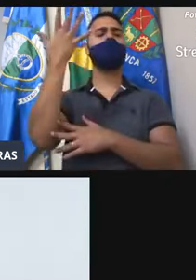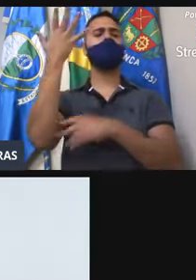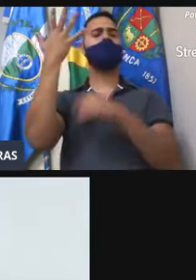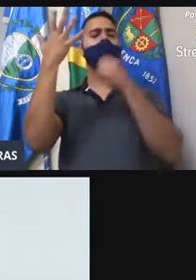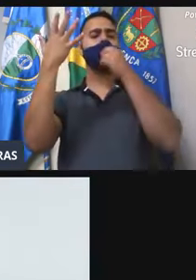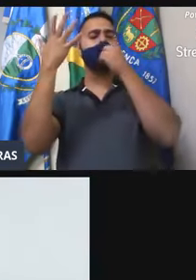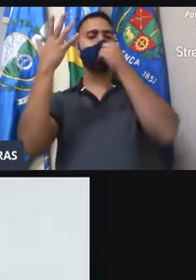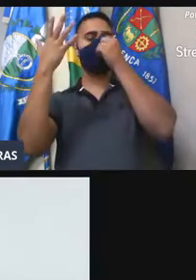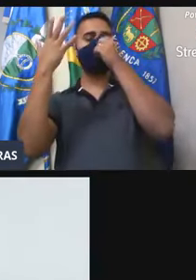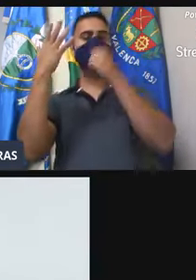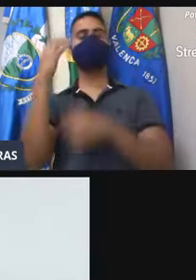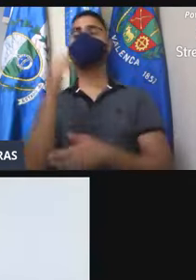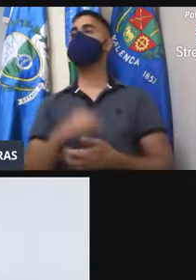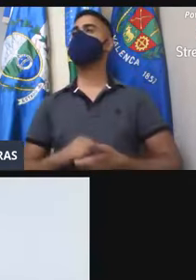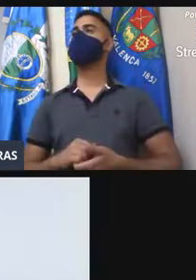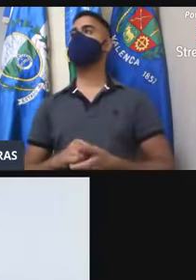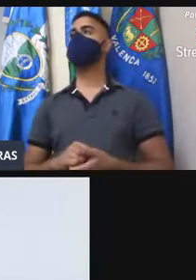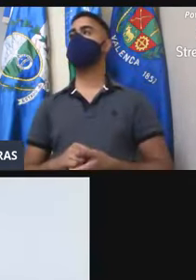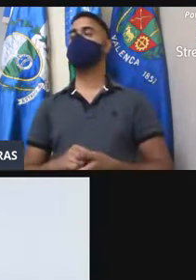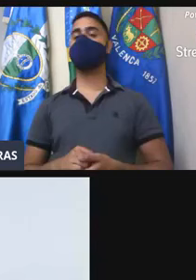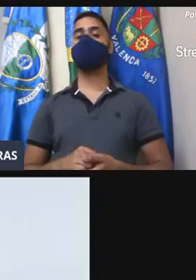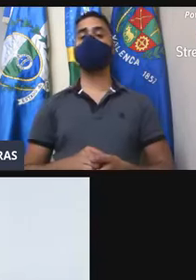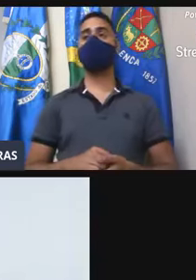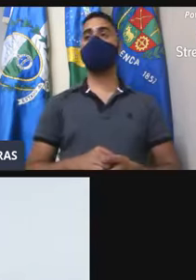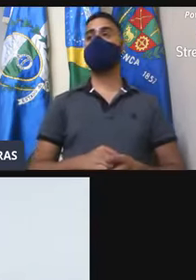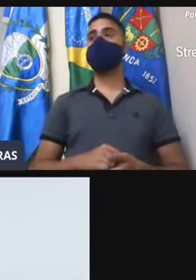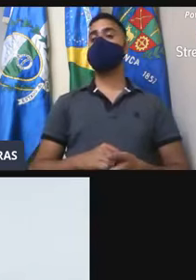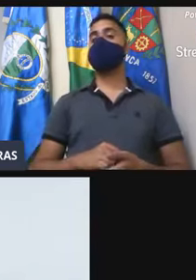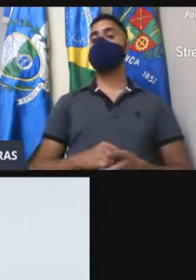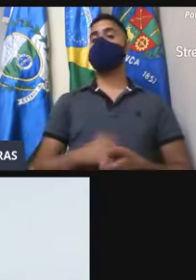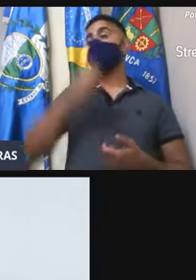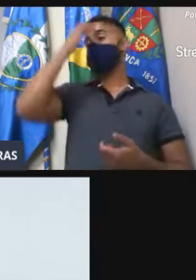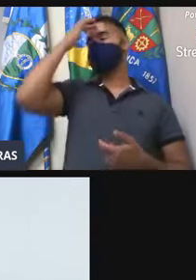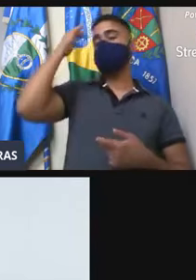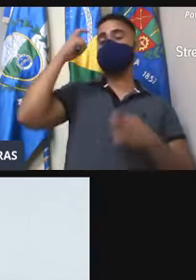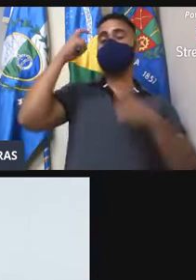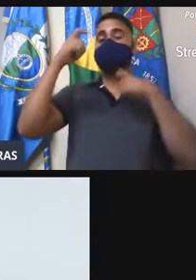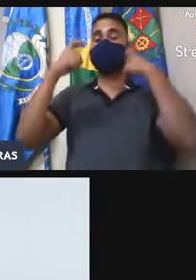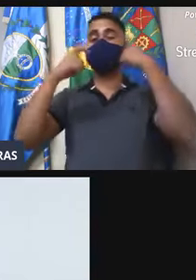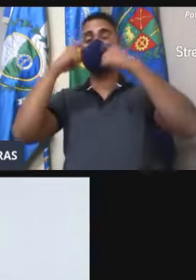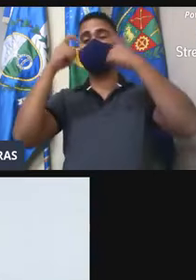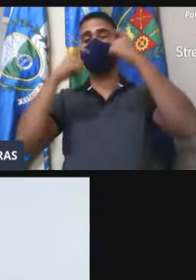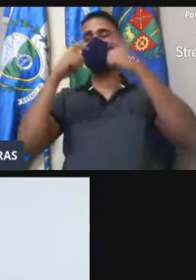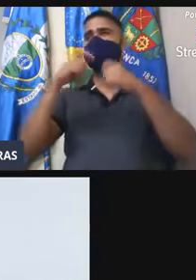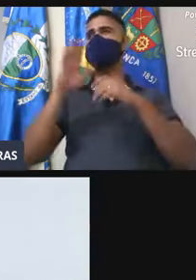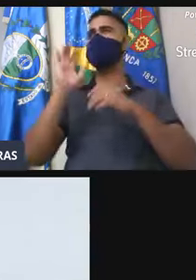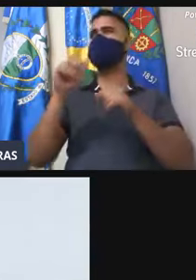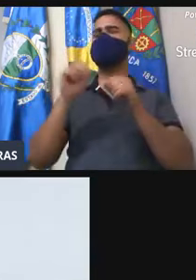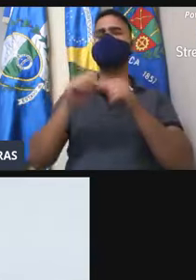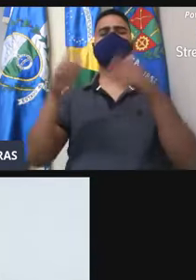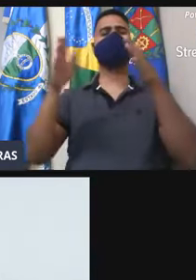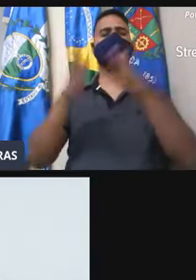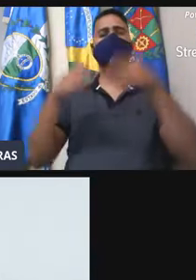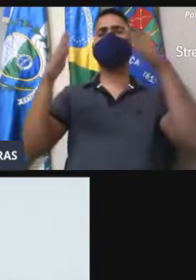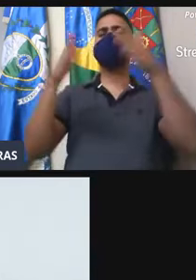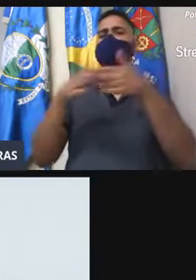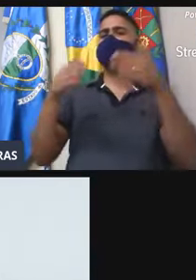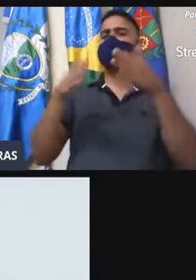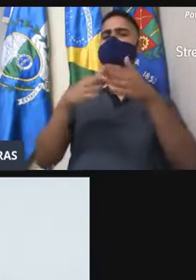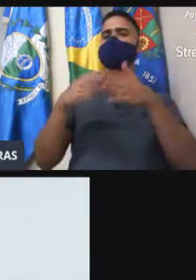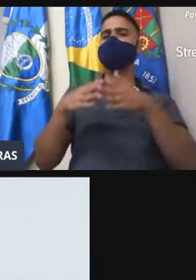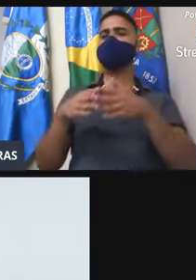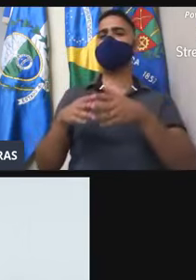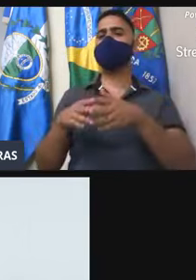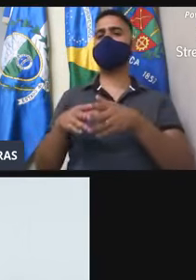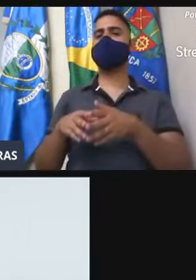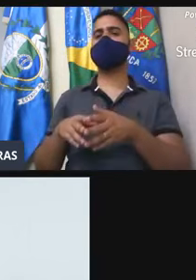que está afligindo há mais de 2 anos a população. Fiz trocentos documentos para a